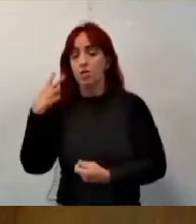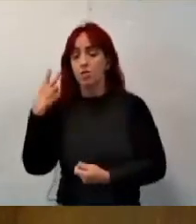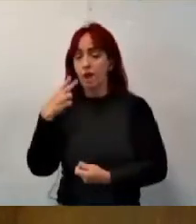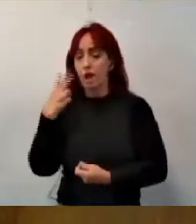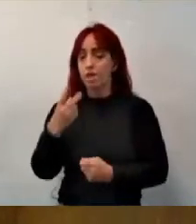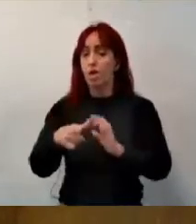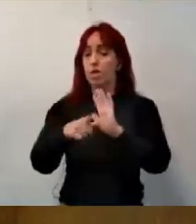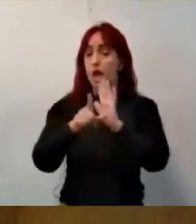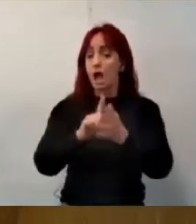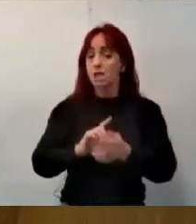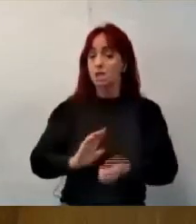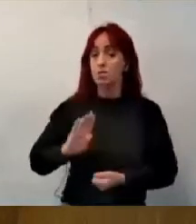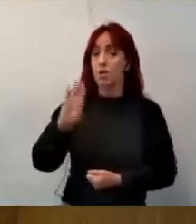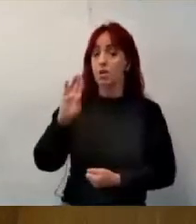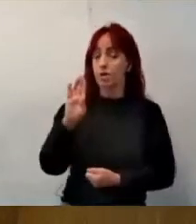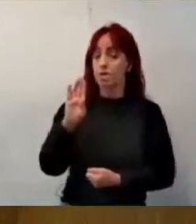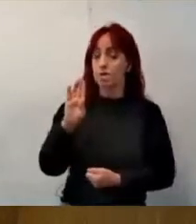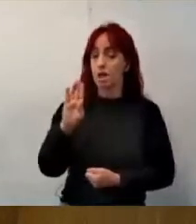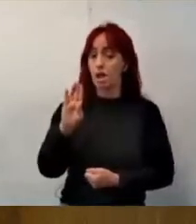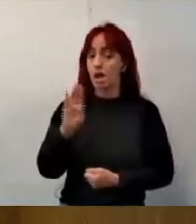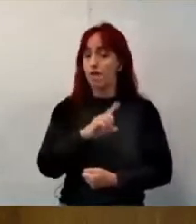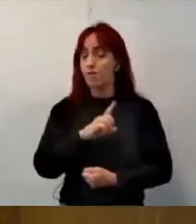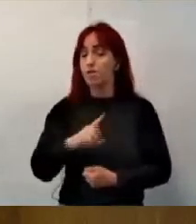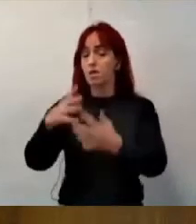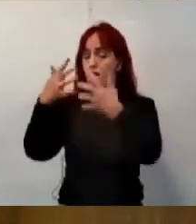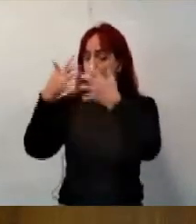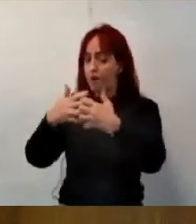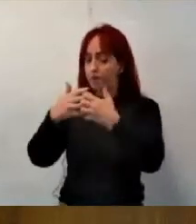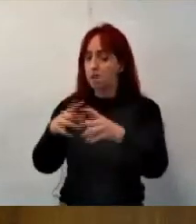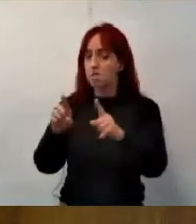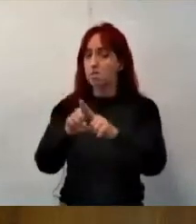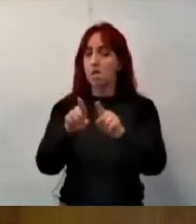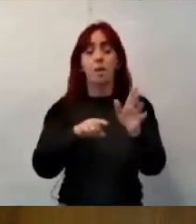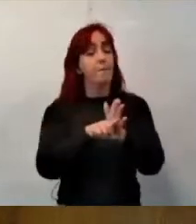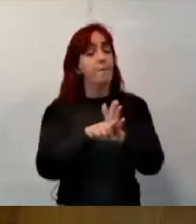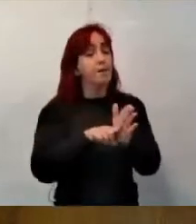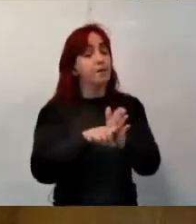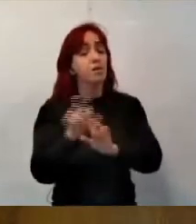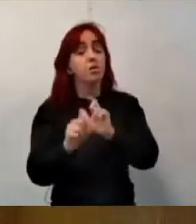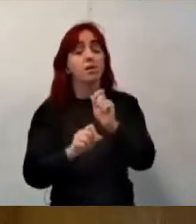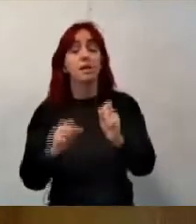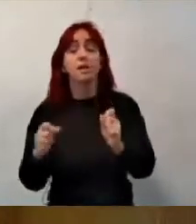pesquisem o que que está por trás da reforma administrativa de foad noman obrigado